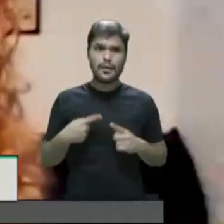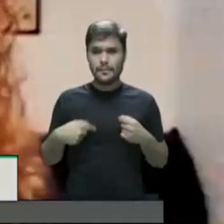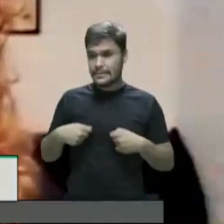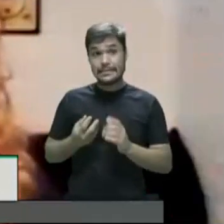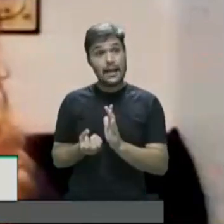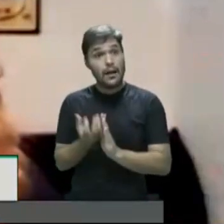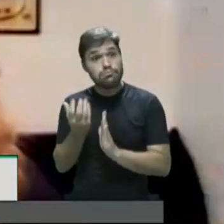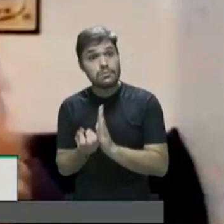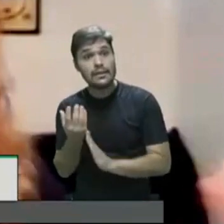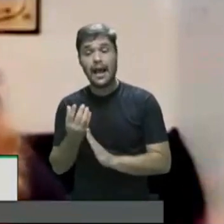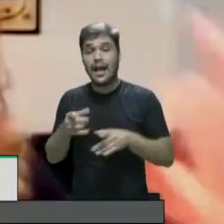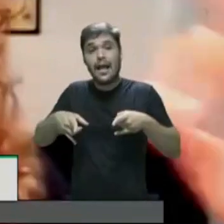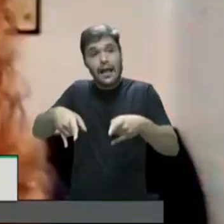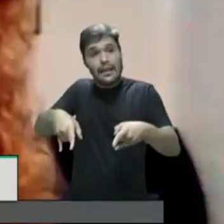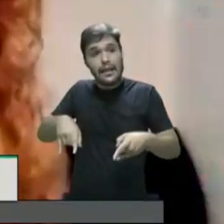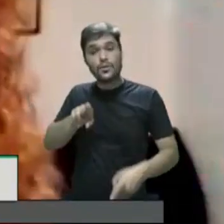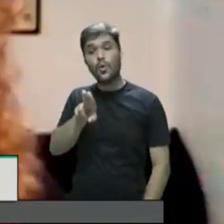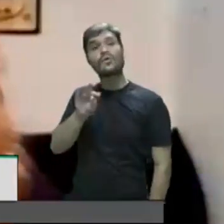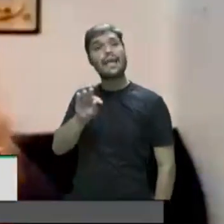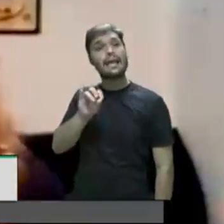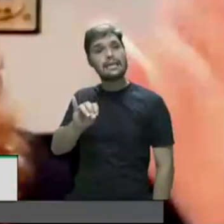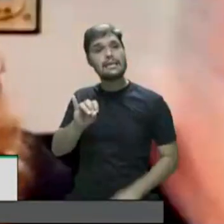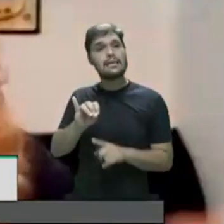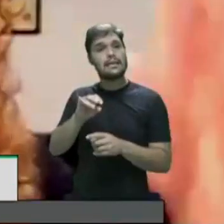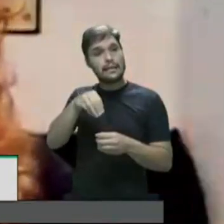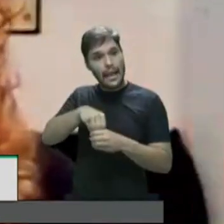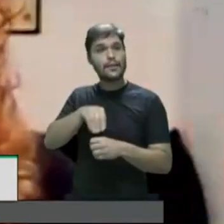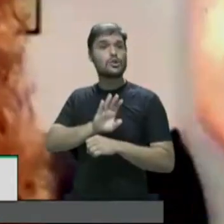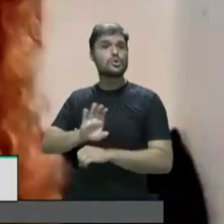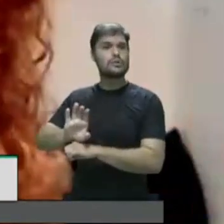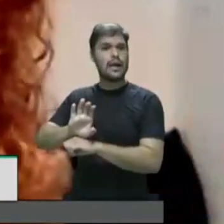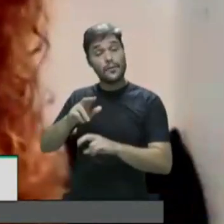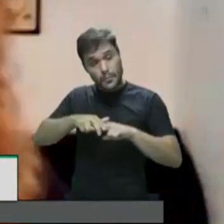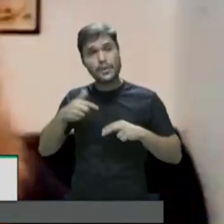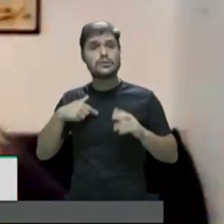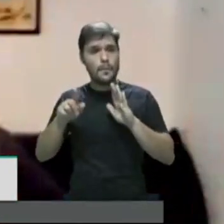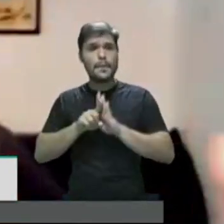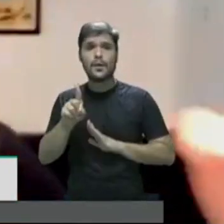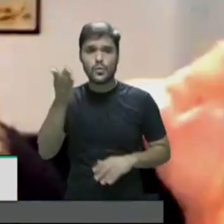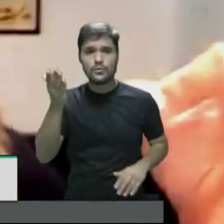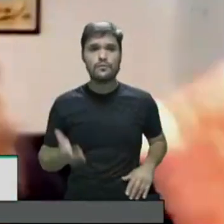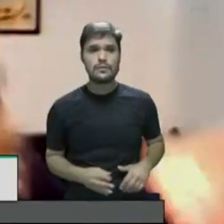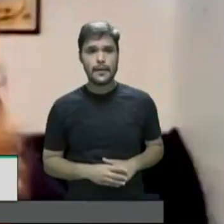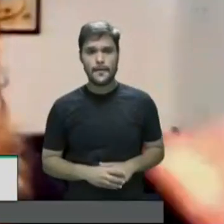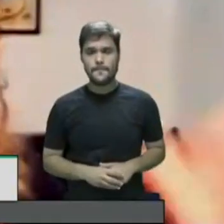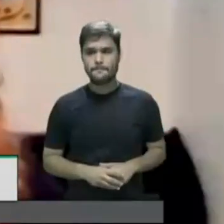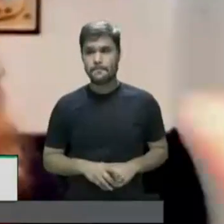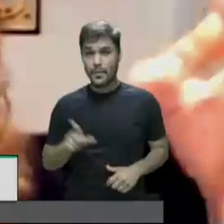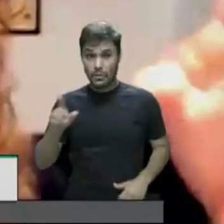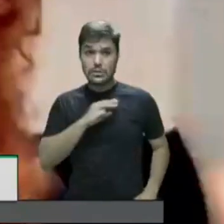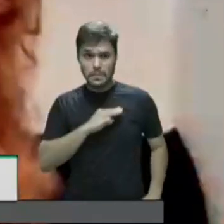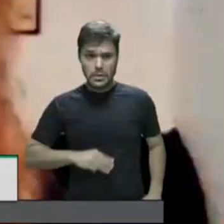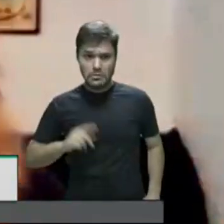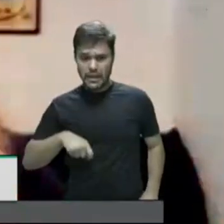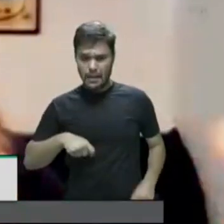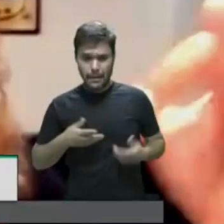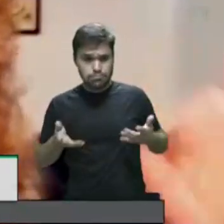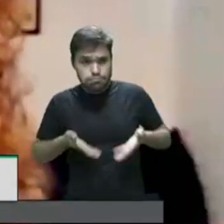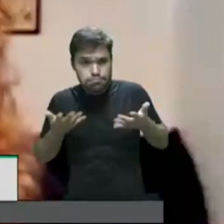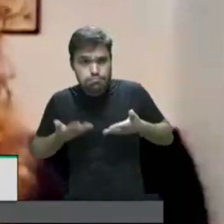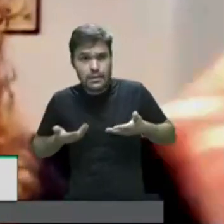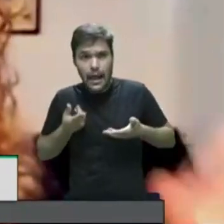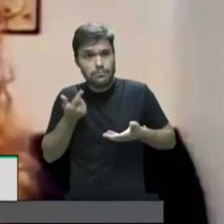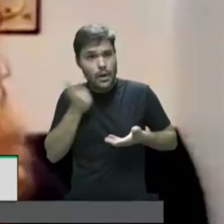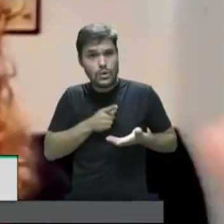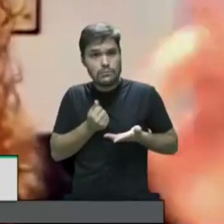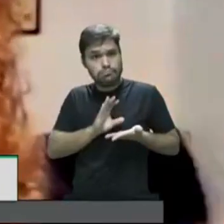UTI, leitos importantes nos estados. Então, a primeira pergunta que eu coloco é se o senhor vai acelerar o financiamento